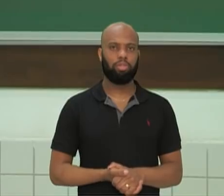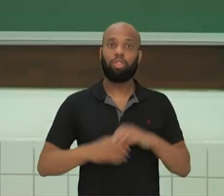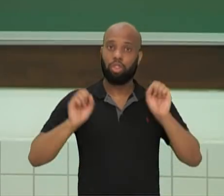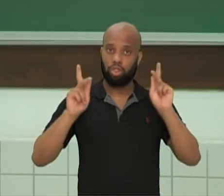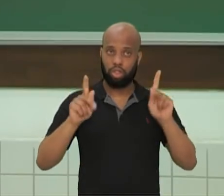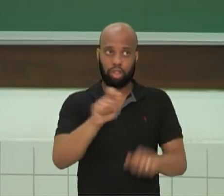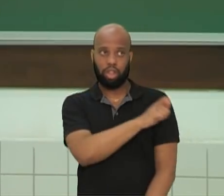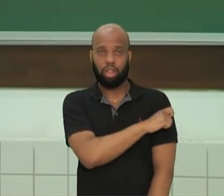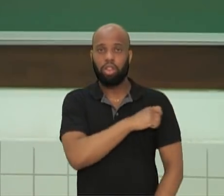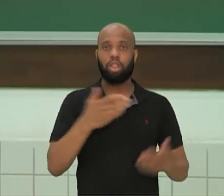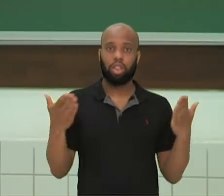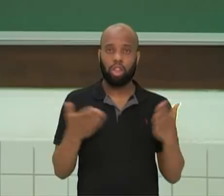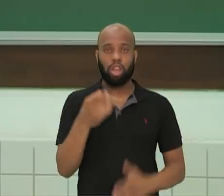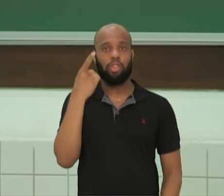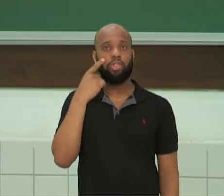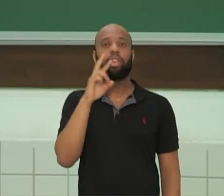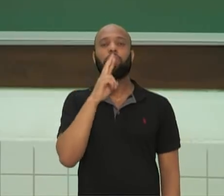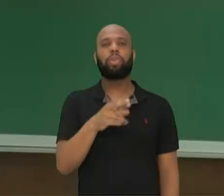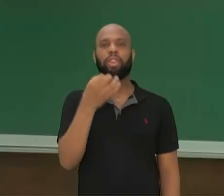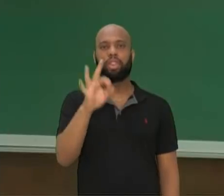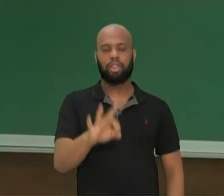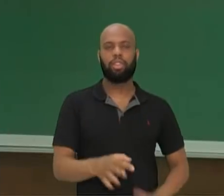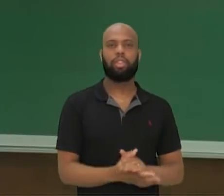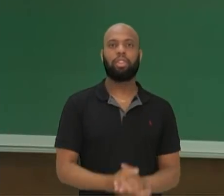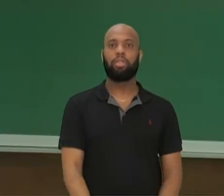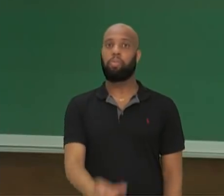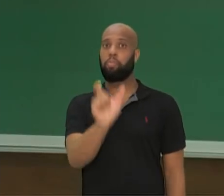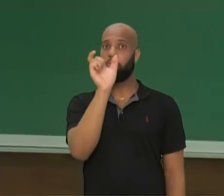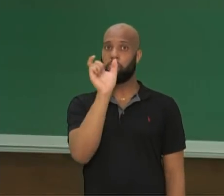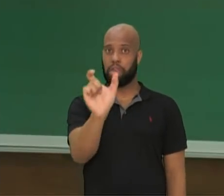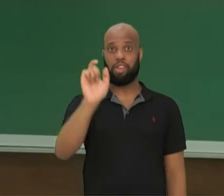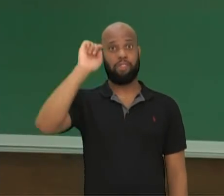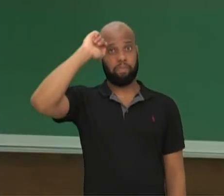Ok, vamos então ver a resposta? A palavra em